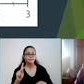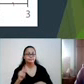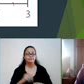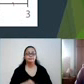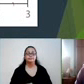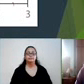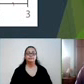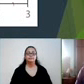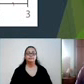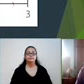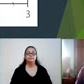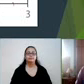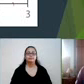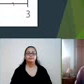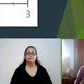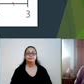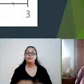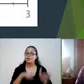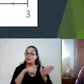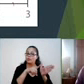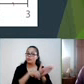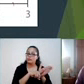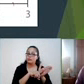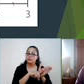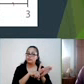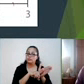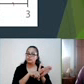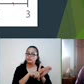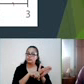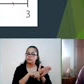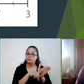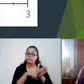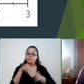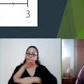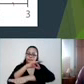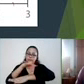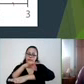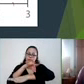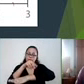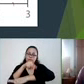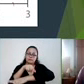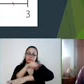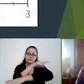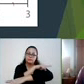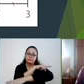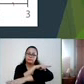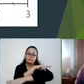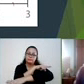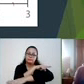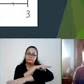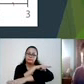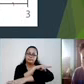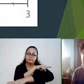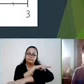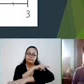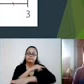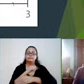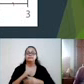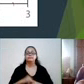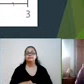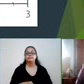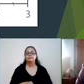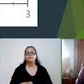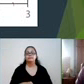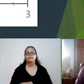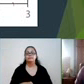Ok? Pro lado negativo ele vai estar aqui, ó. E o último, eu devia ter feito isso aqui antes de